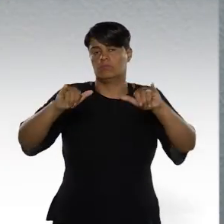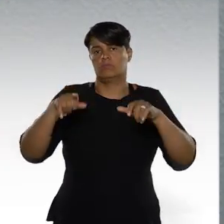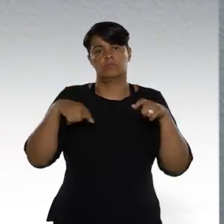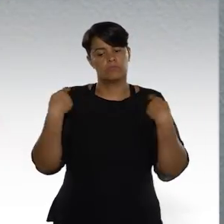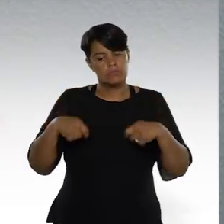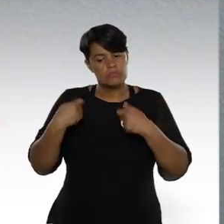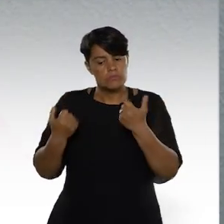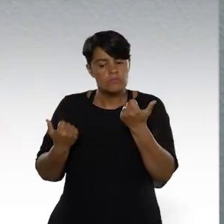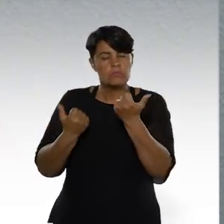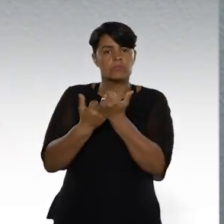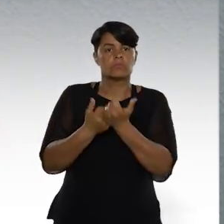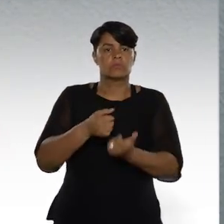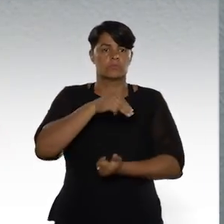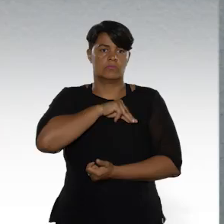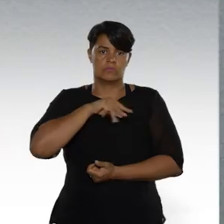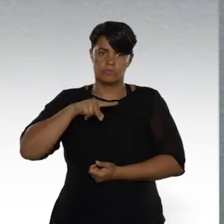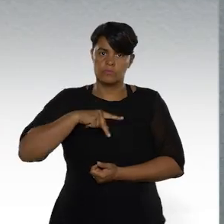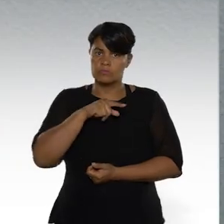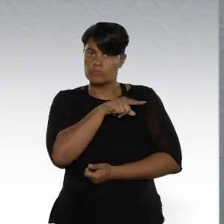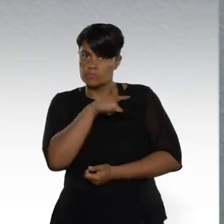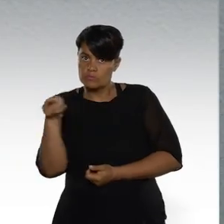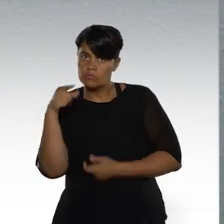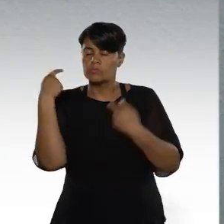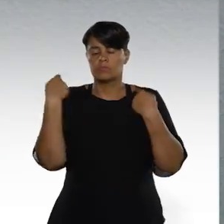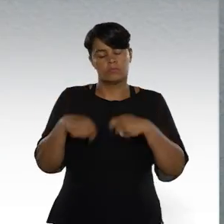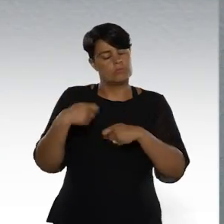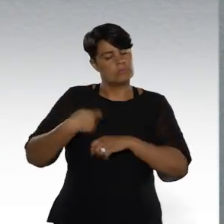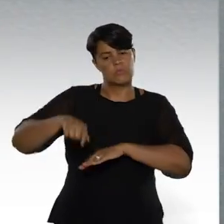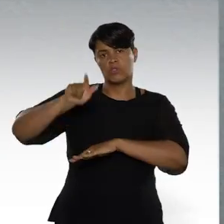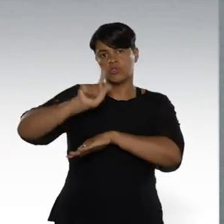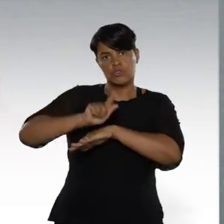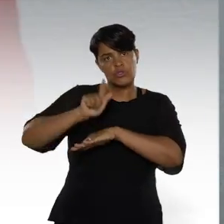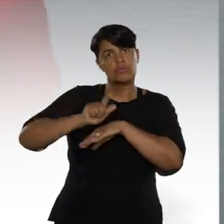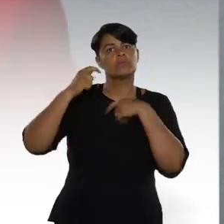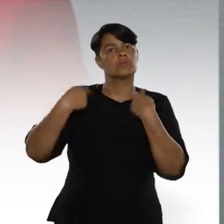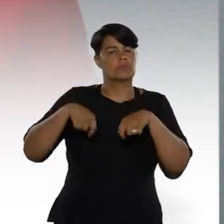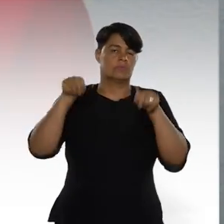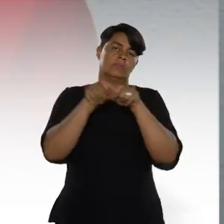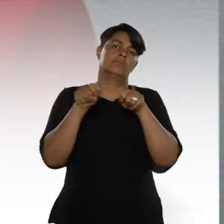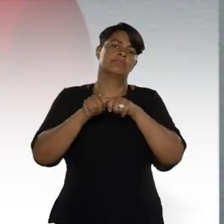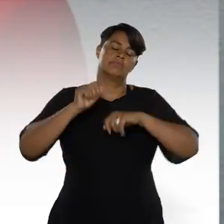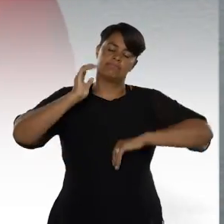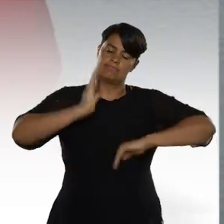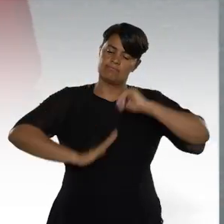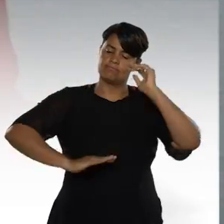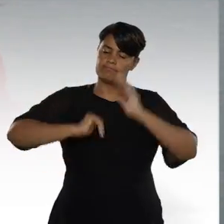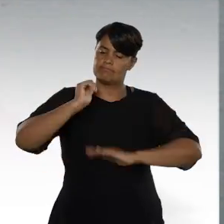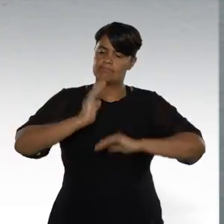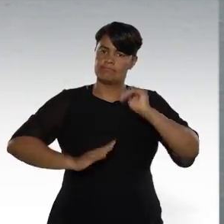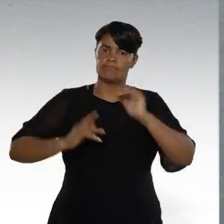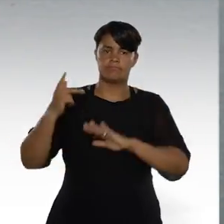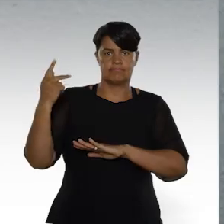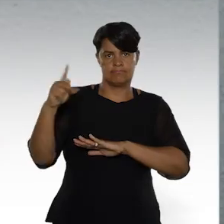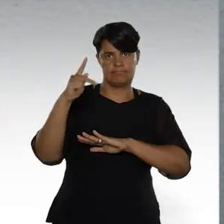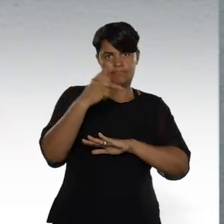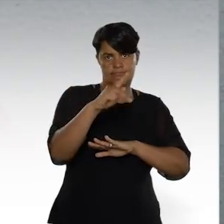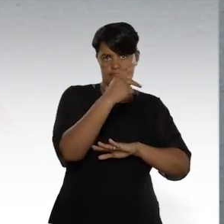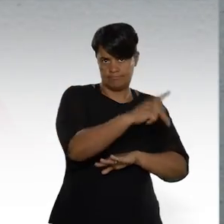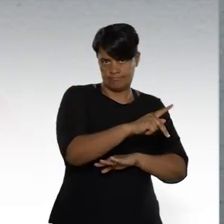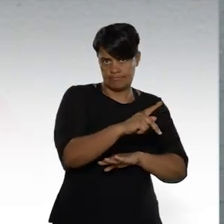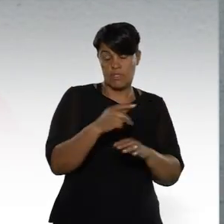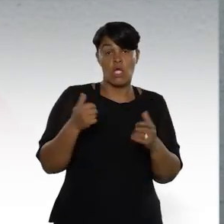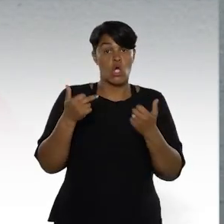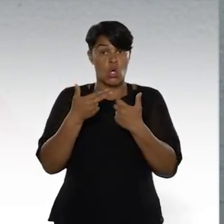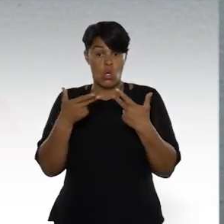Ministério Público Federal para que os gestores sejam cobrados dentro daquilo que são suas competências e que ações impactantes na